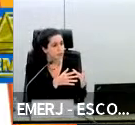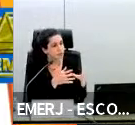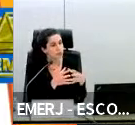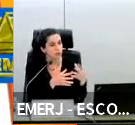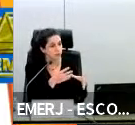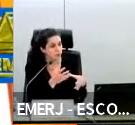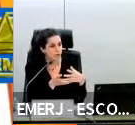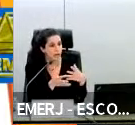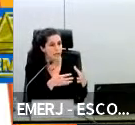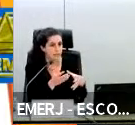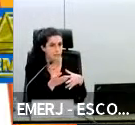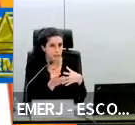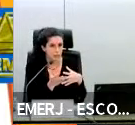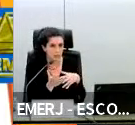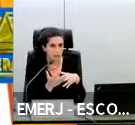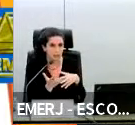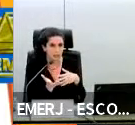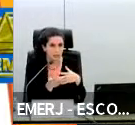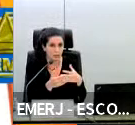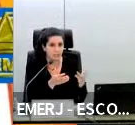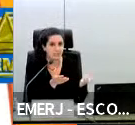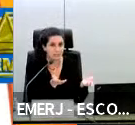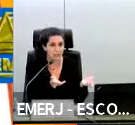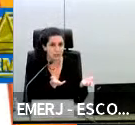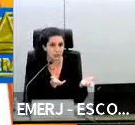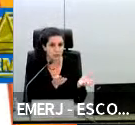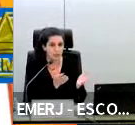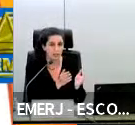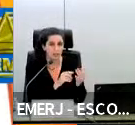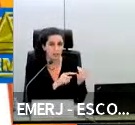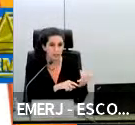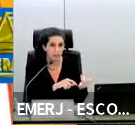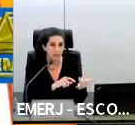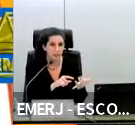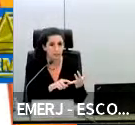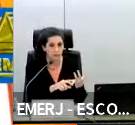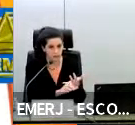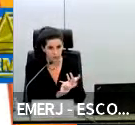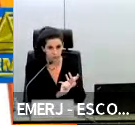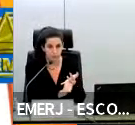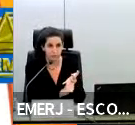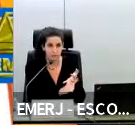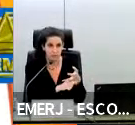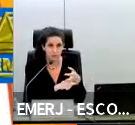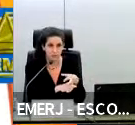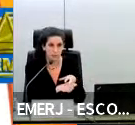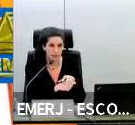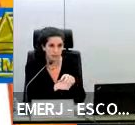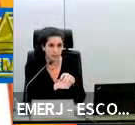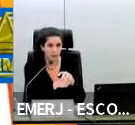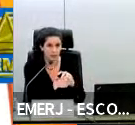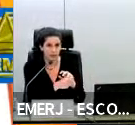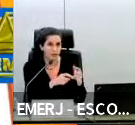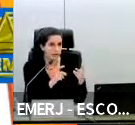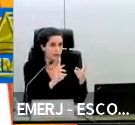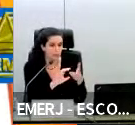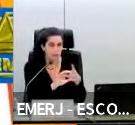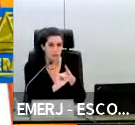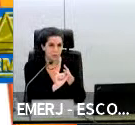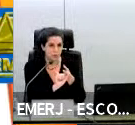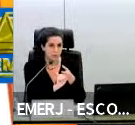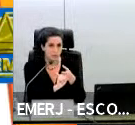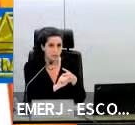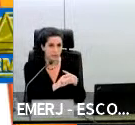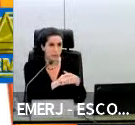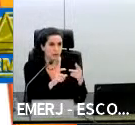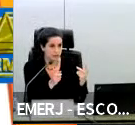de muitas tensões diárias de agressores e agressoras, né? Então, perder o emprego, a válvula de escape é bater na mulher. Está com uma